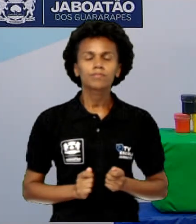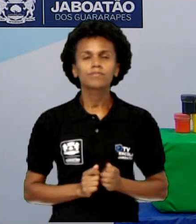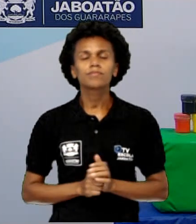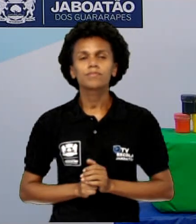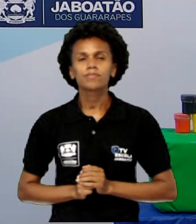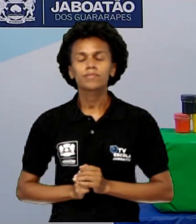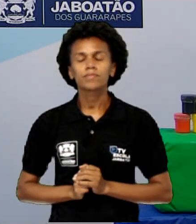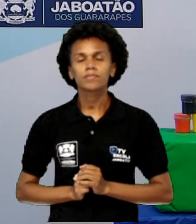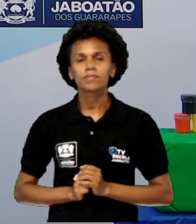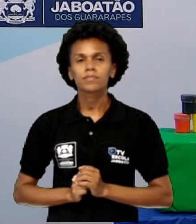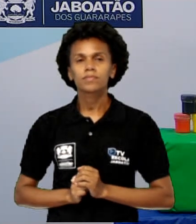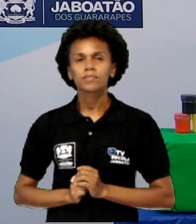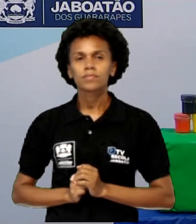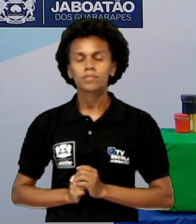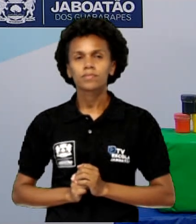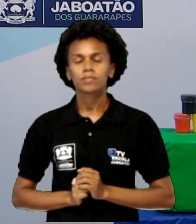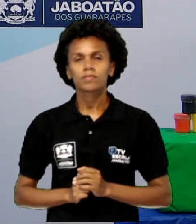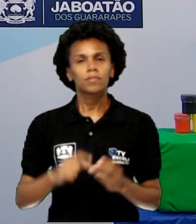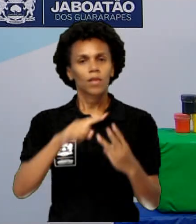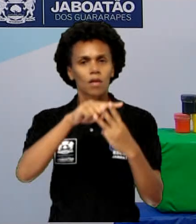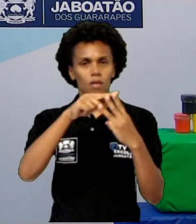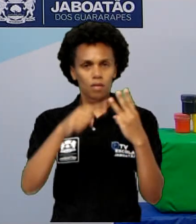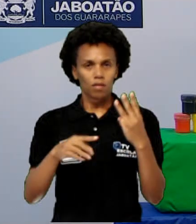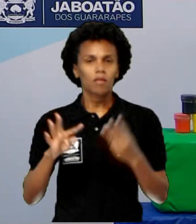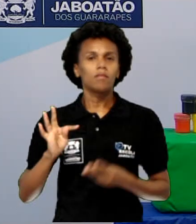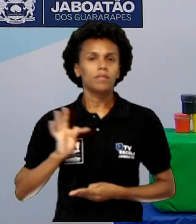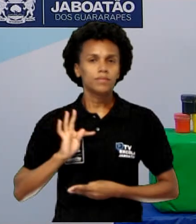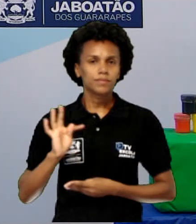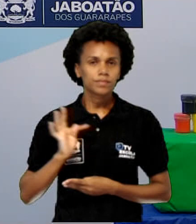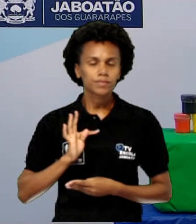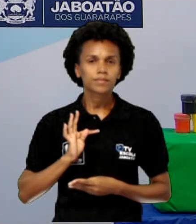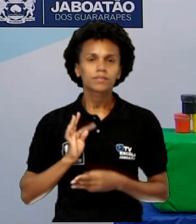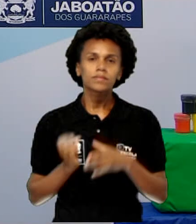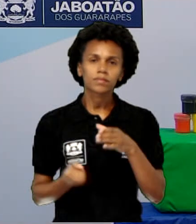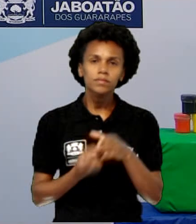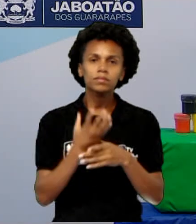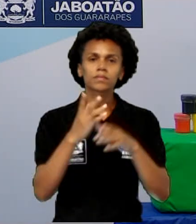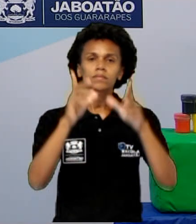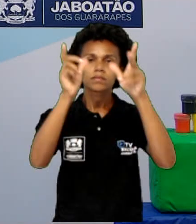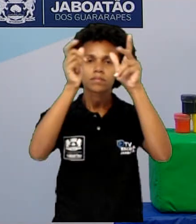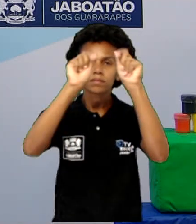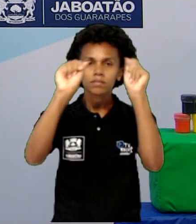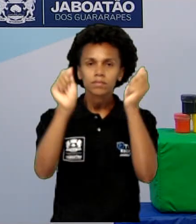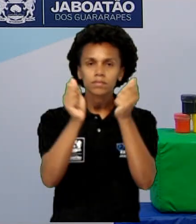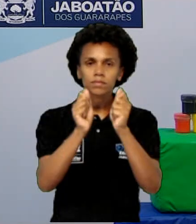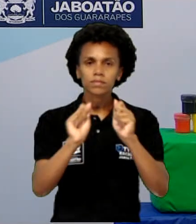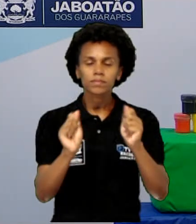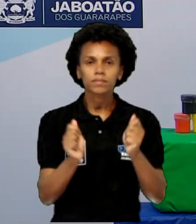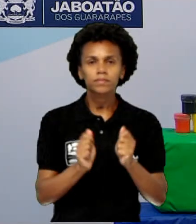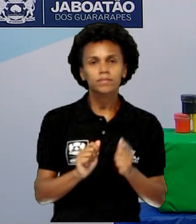produzir esculturas. Então a gente vê aqui, ó, um artista entalhando uma madeira e vê